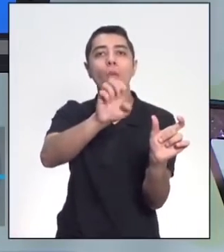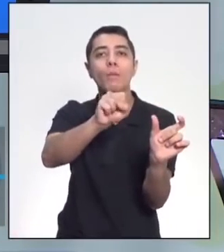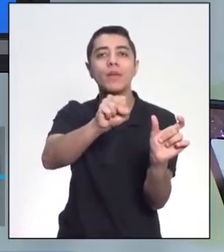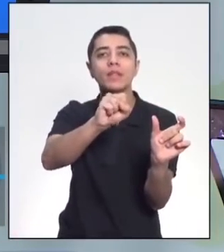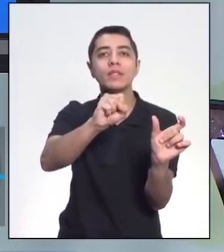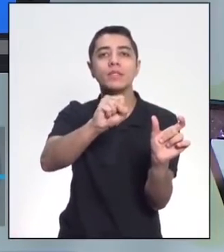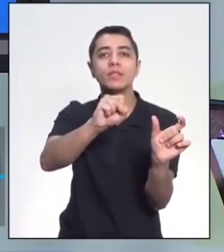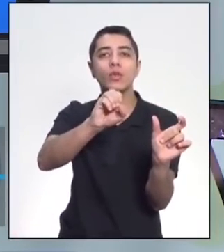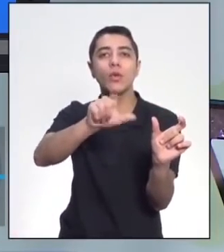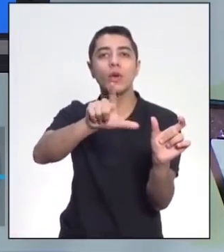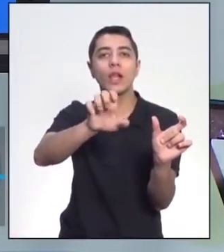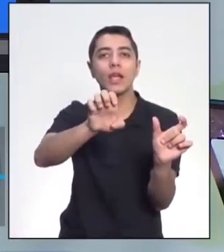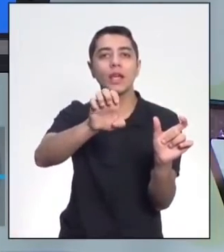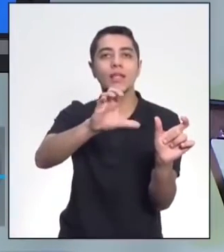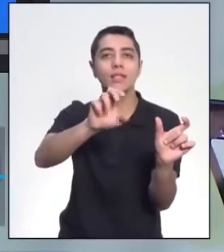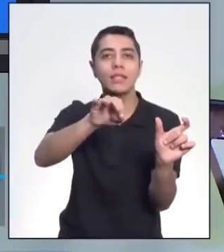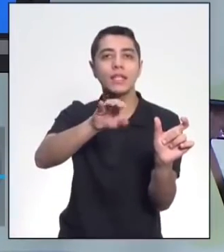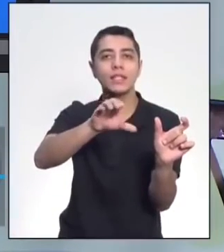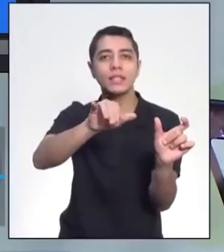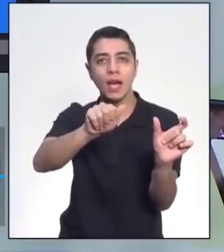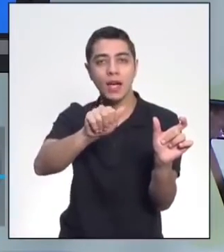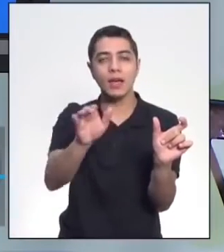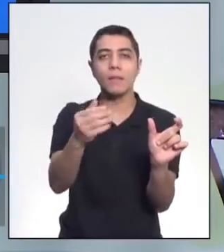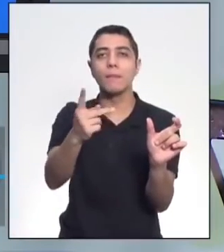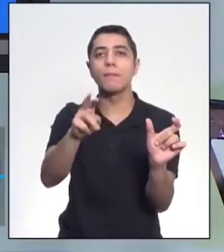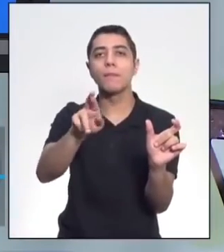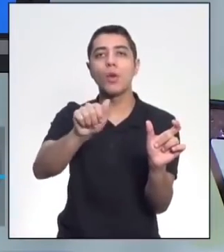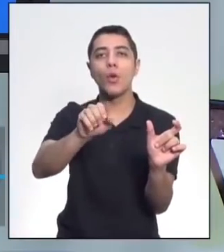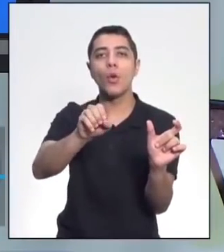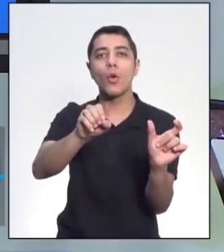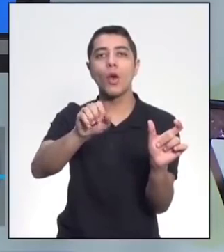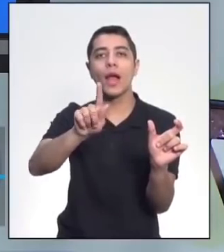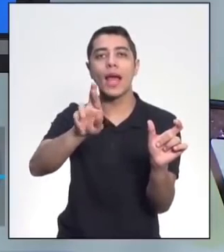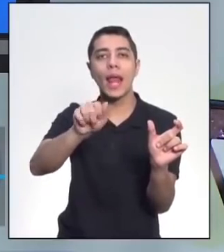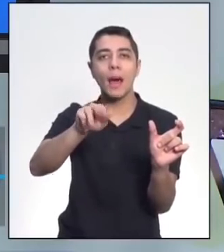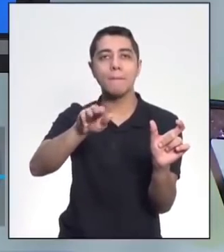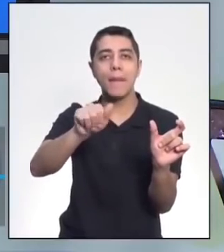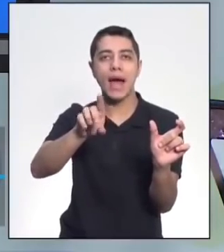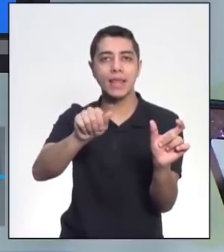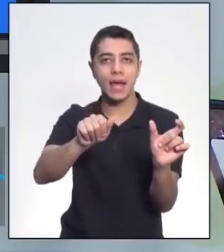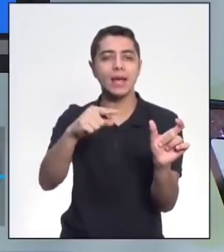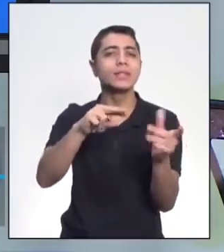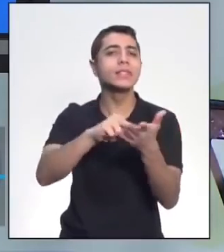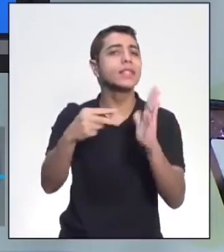como esse, que está aqui bonitinho nesse momento aqui, Hum, quando você compra ele é maravilhoso, mas daqui a 5 anos ele é lixo.